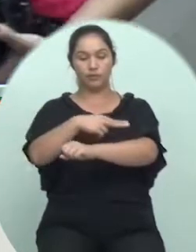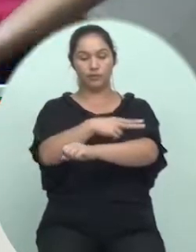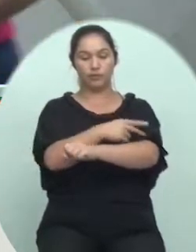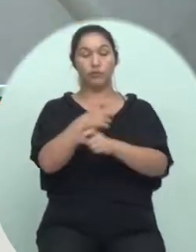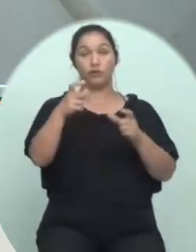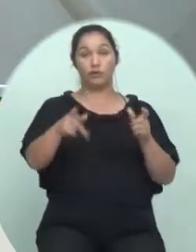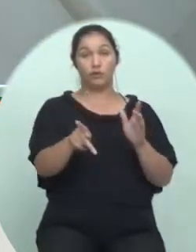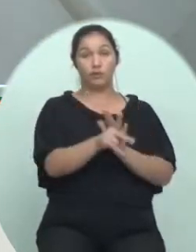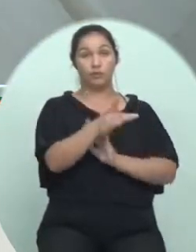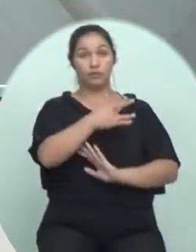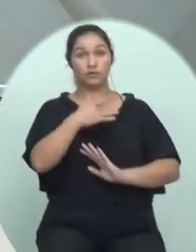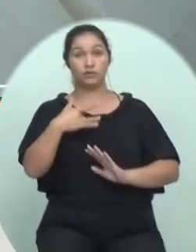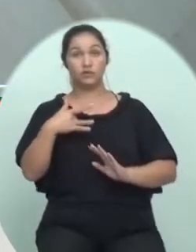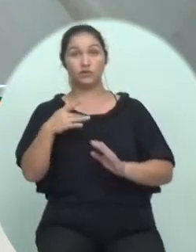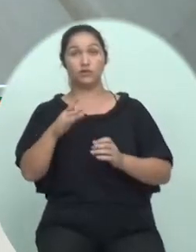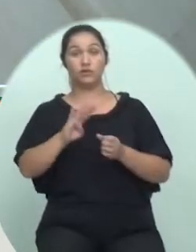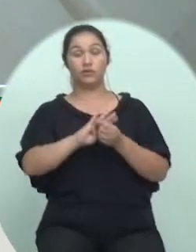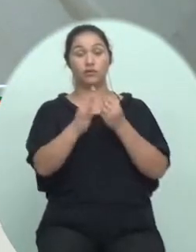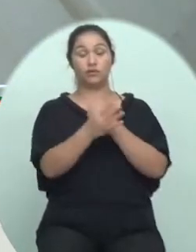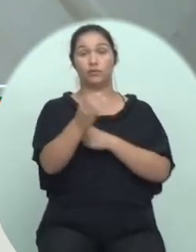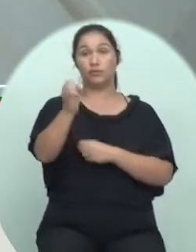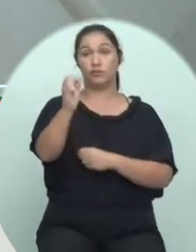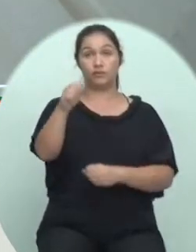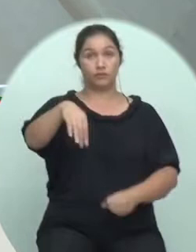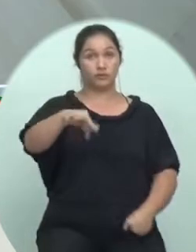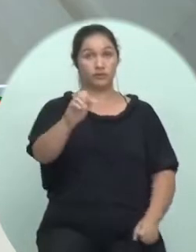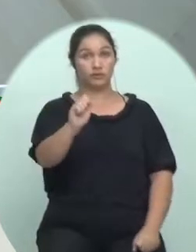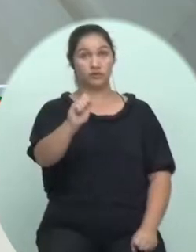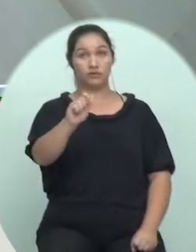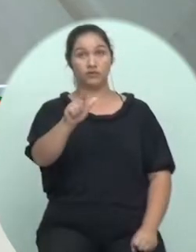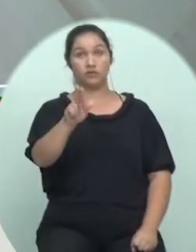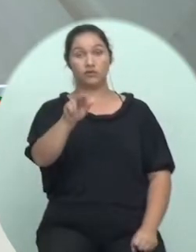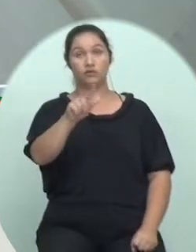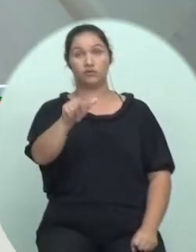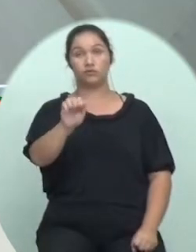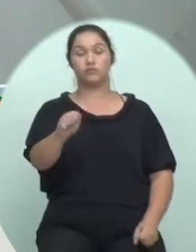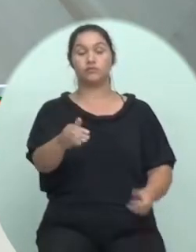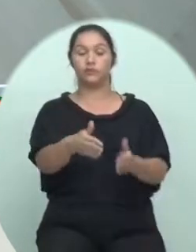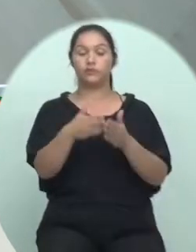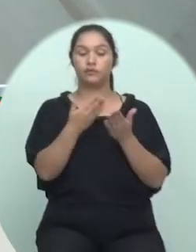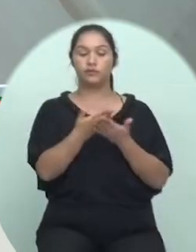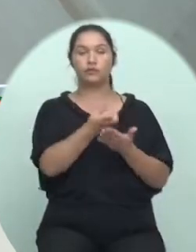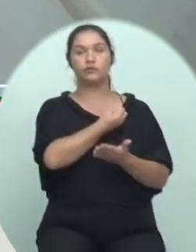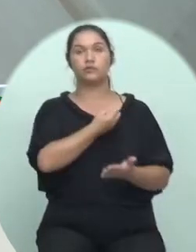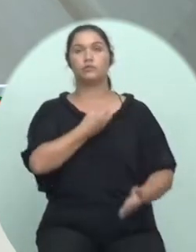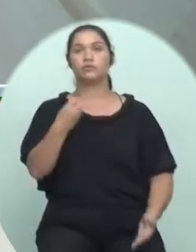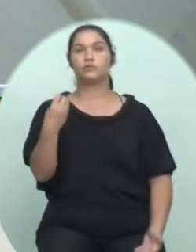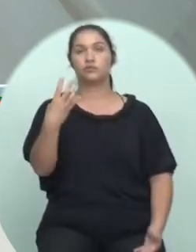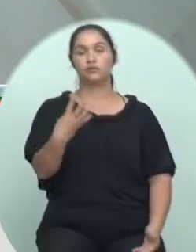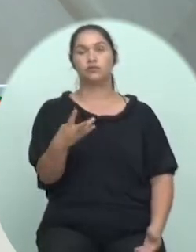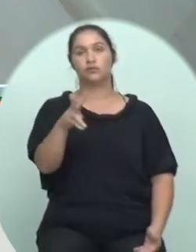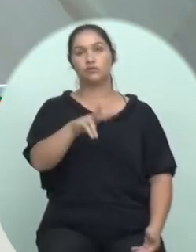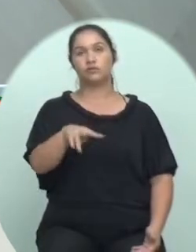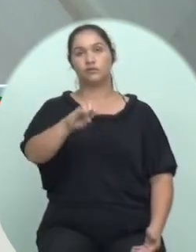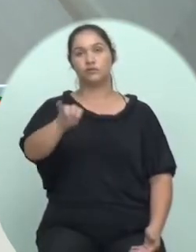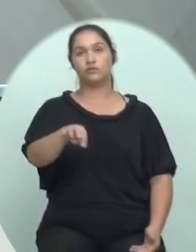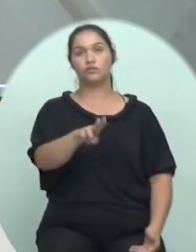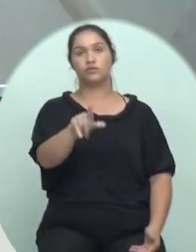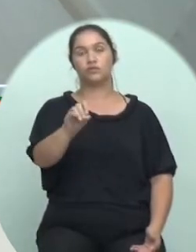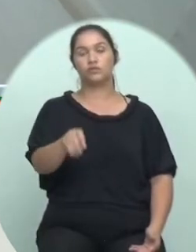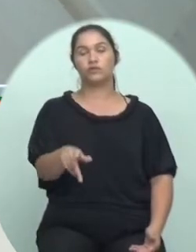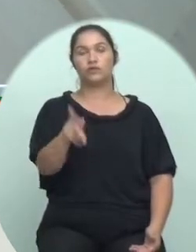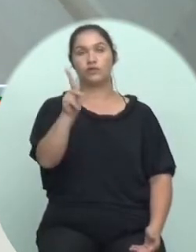Santa Luzia, localizado no bairro Santa Luzia. Requerimento 04/2019, autoria vereador Júlio